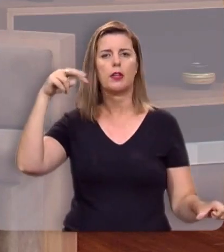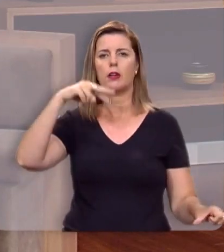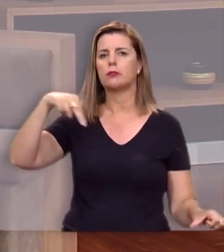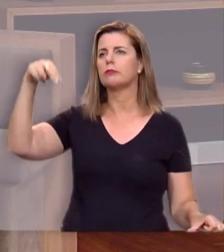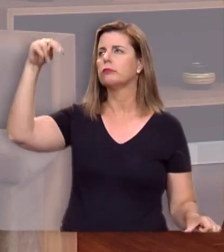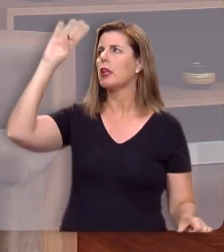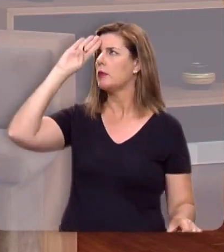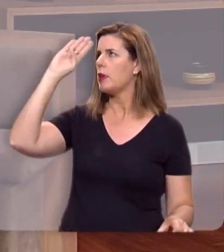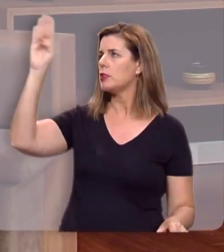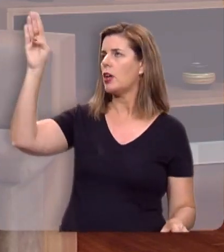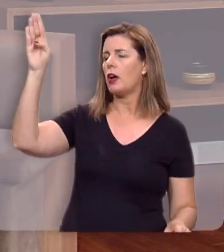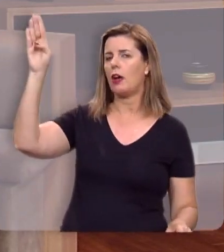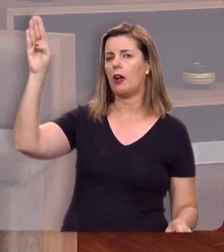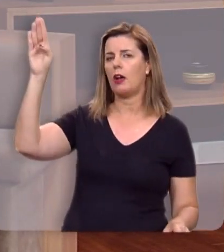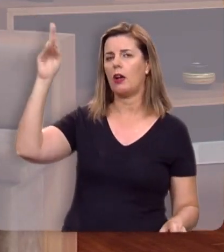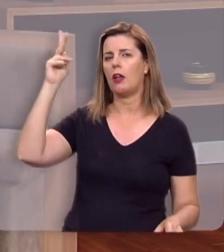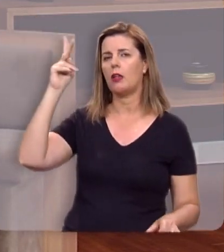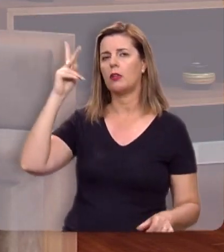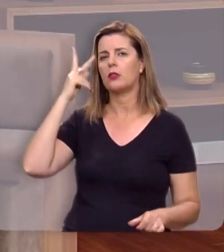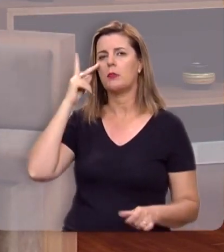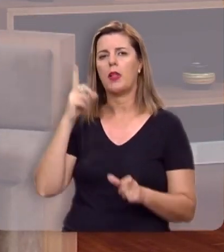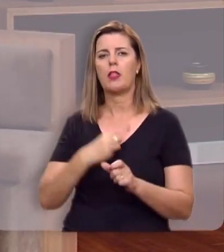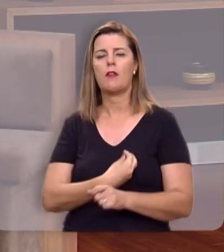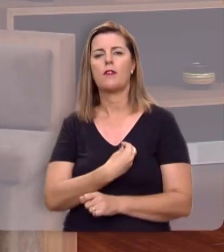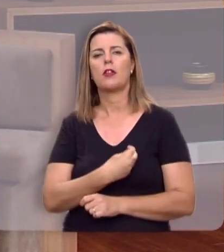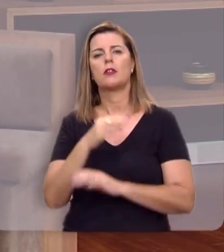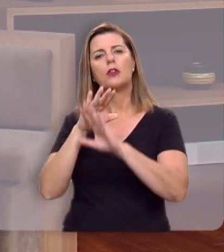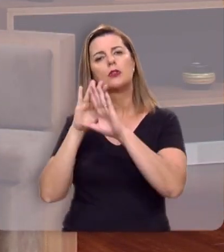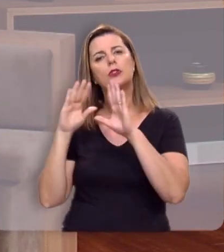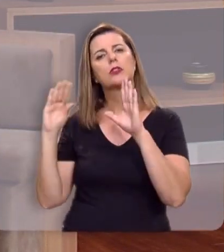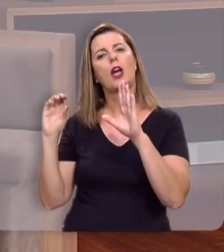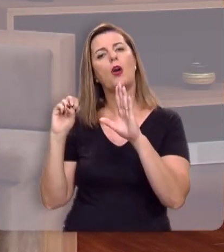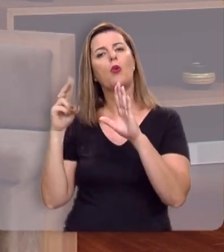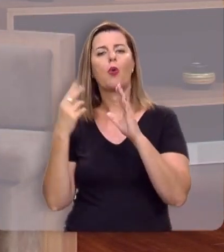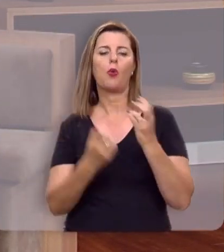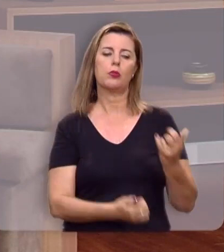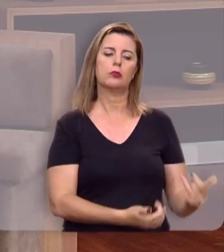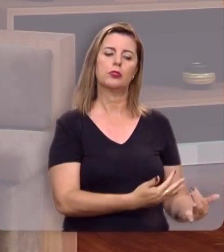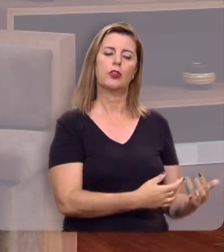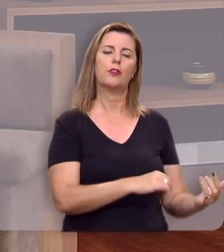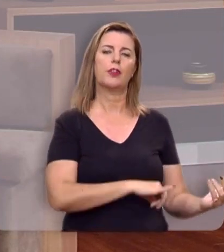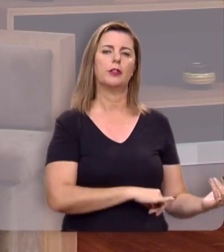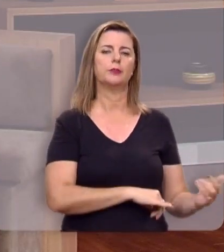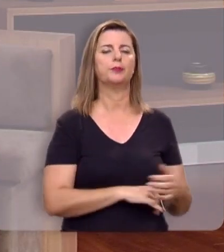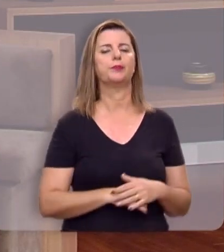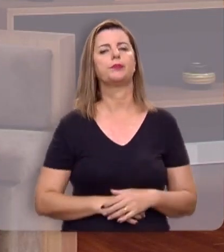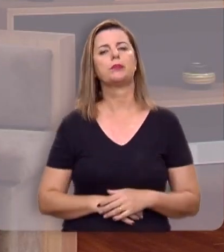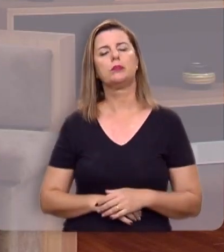já imediatamente desfrutar ou do céu ou sofrer no inferno.